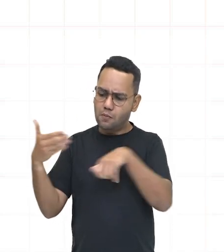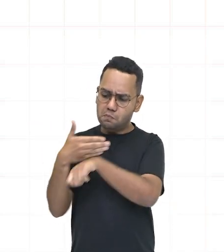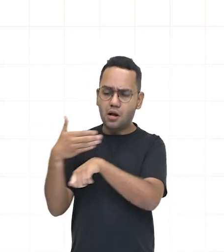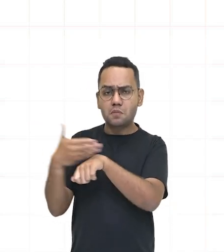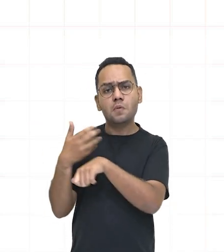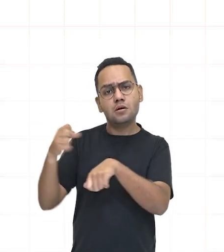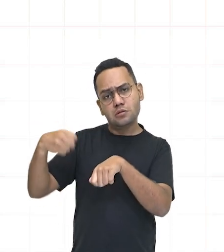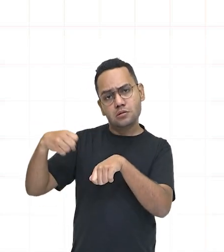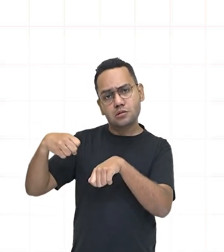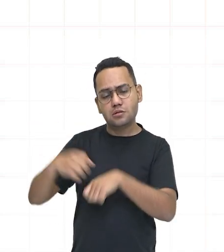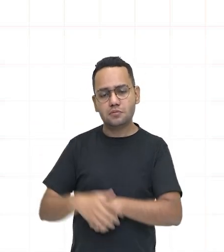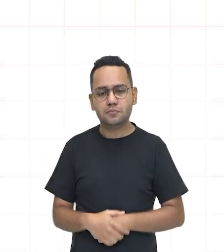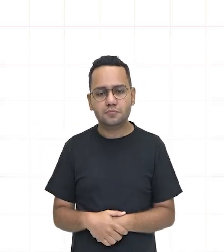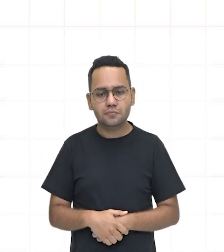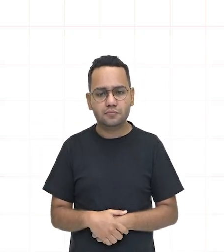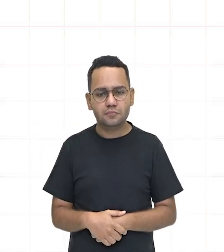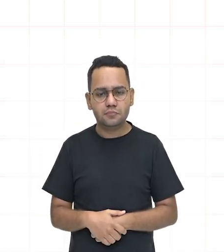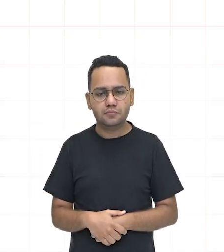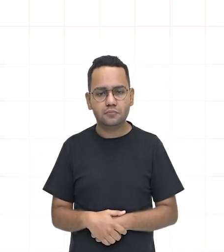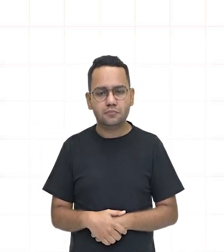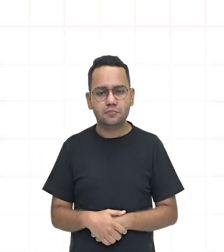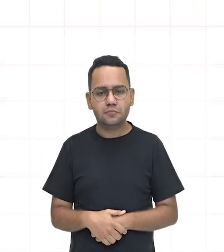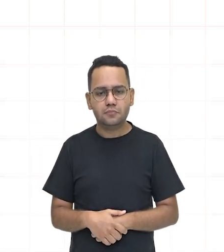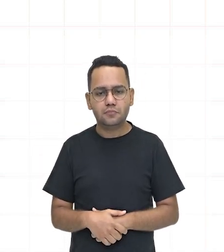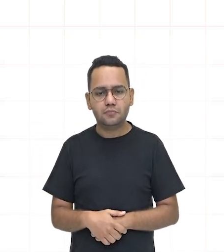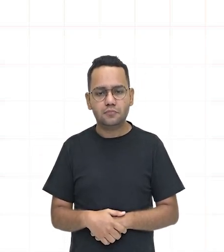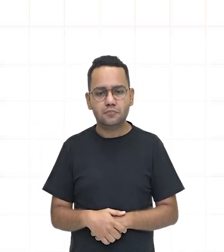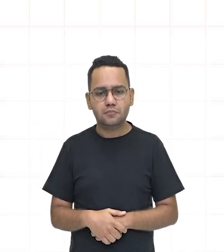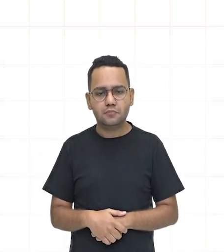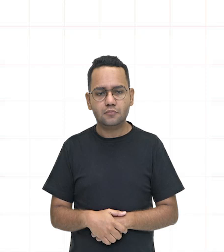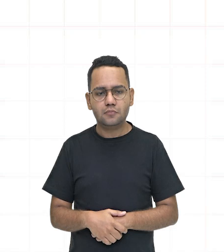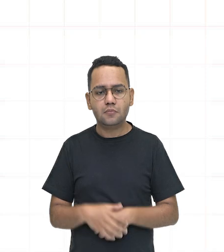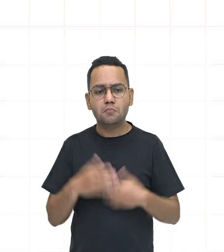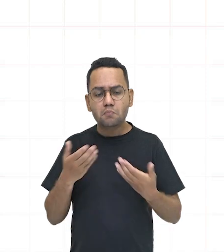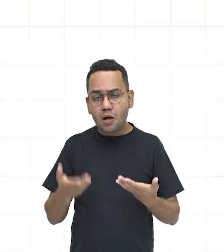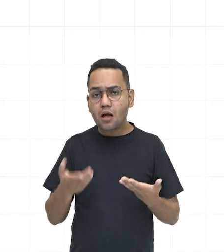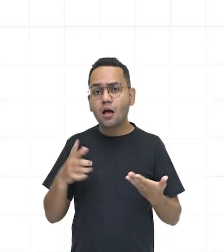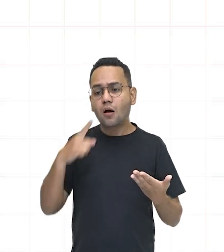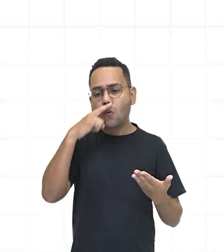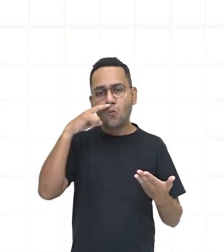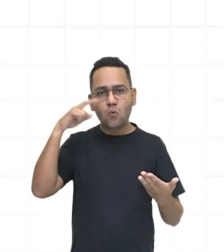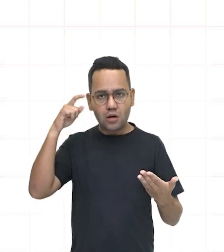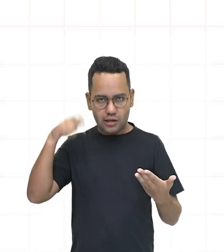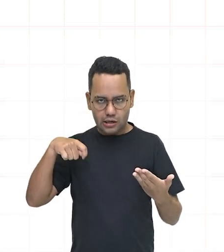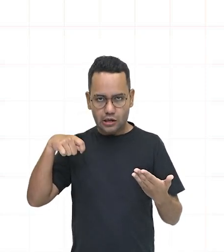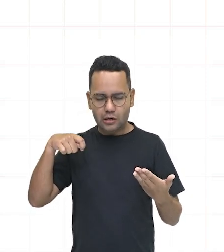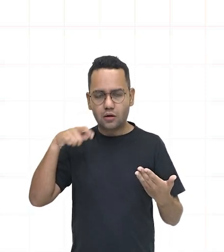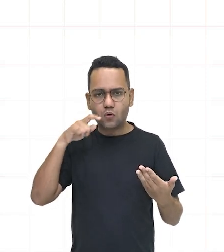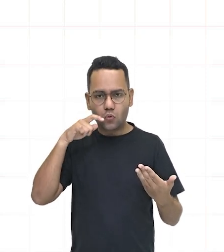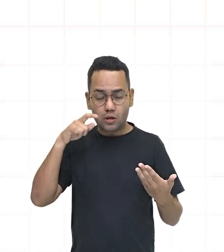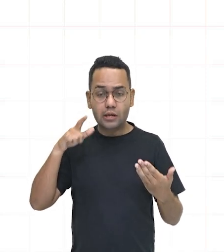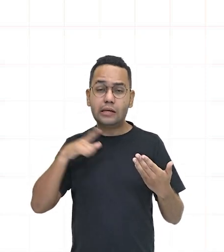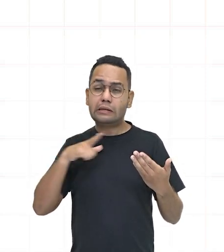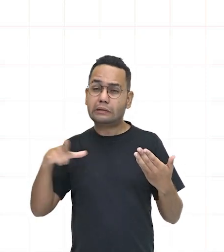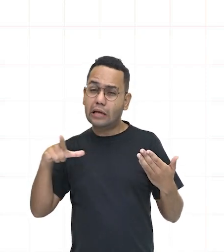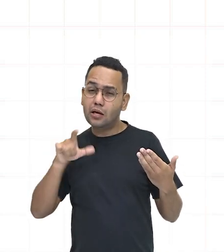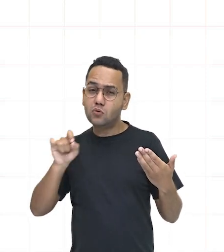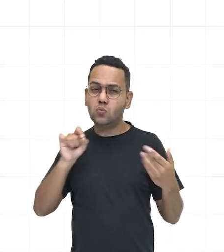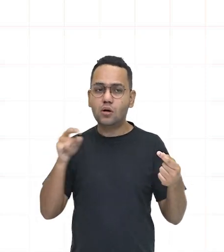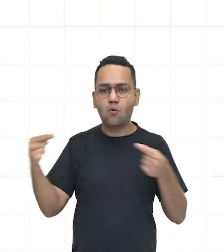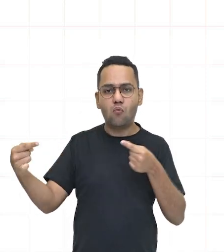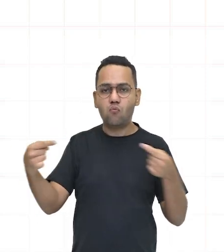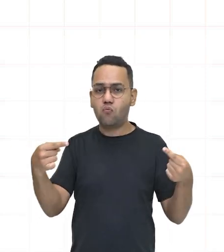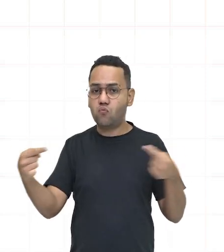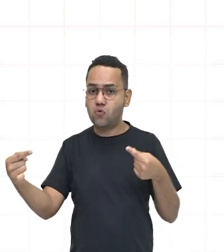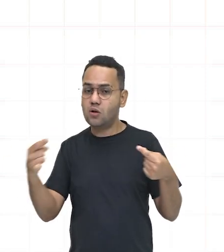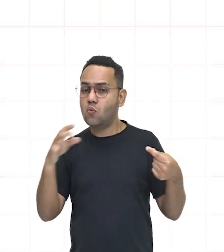acabam estando ainda em disputa. A Ucrânia, gente, tem aí uma situação com a Rússia,